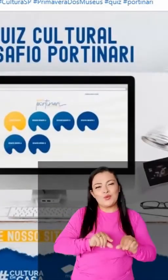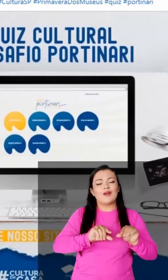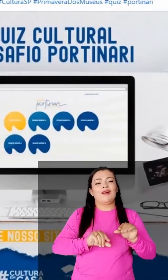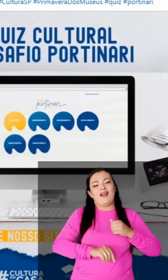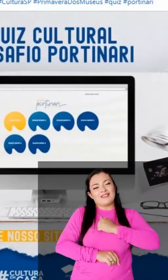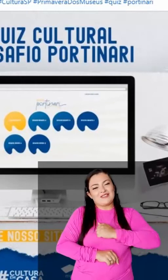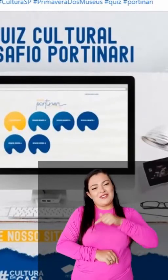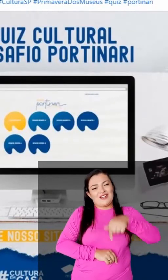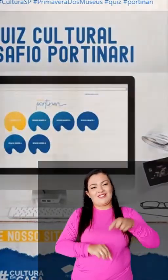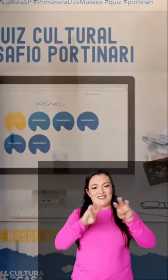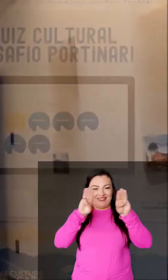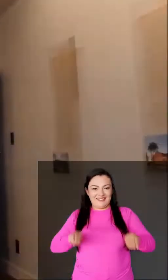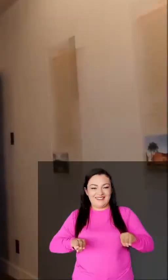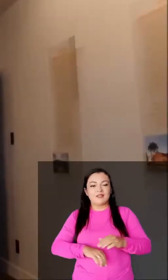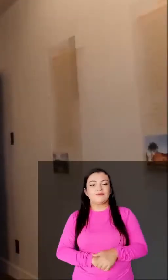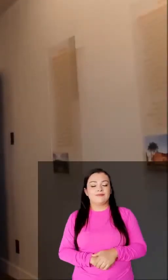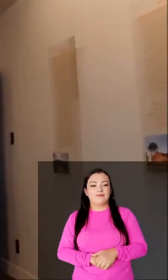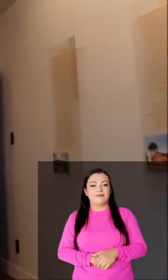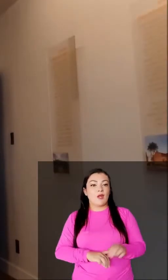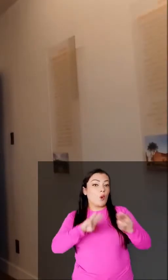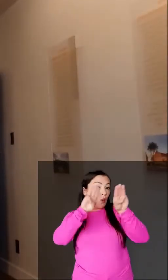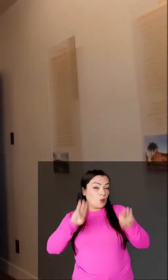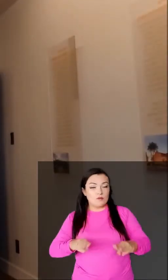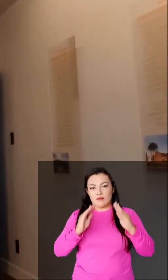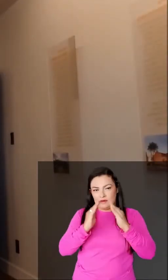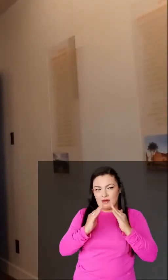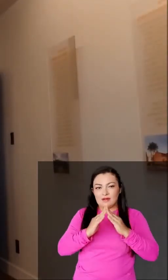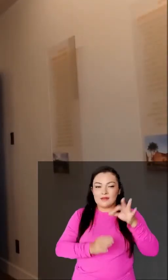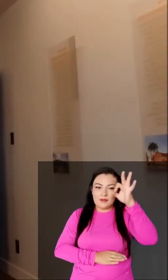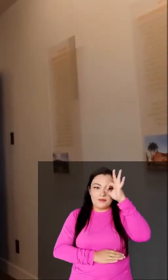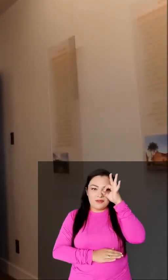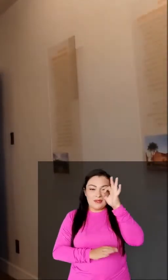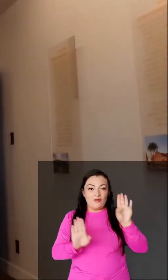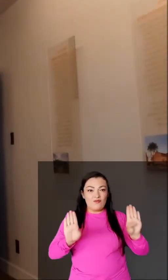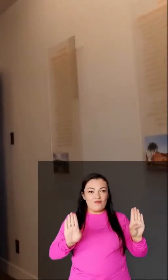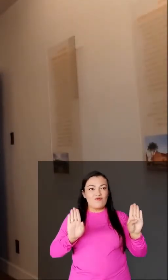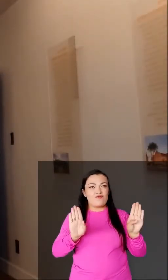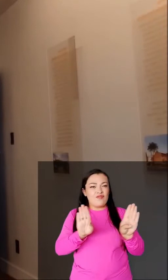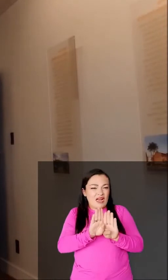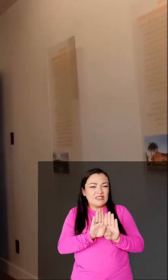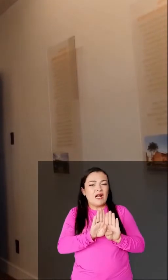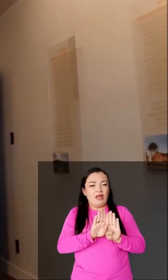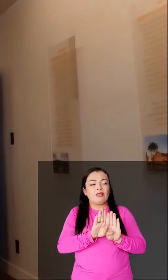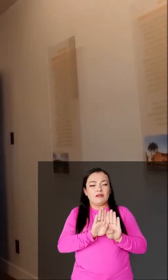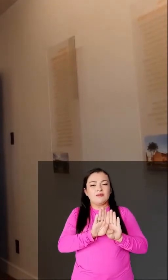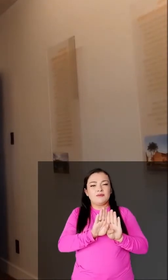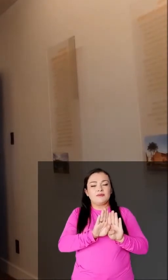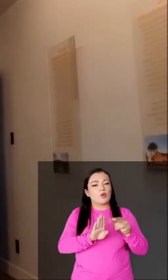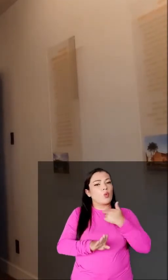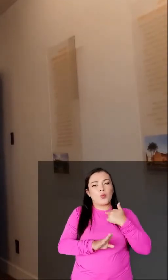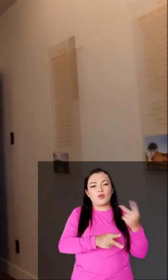também no museu. O Museu Casa de Portinari, mesmo fechado para o público, para as